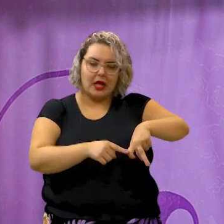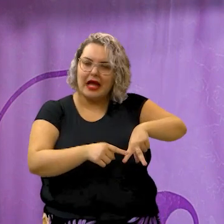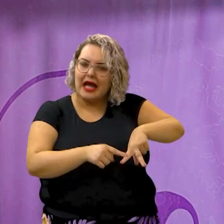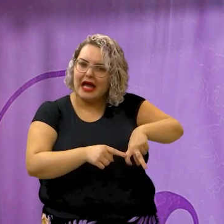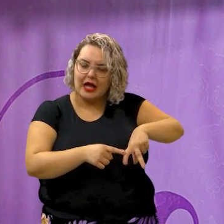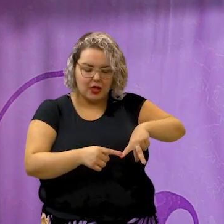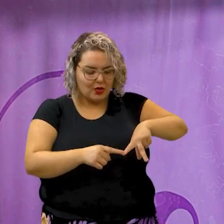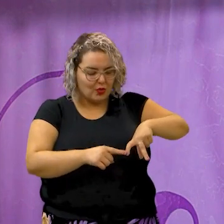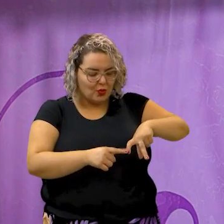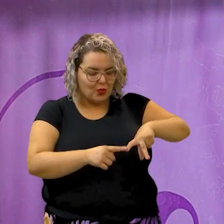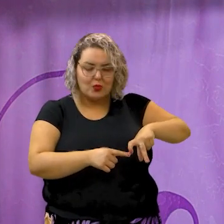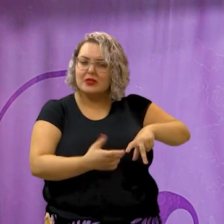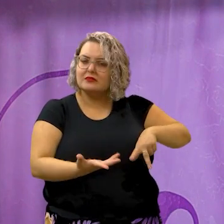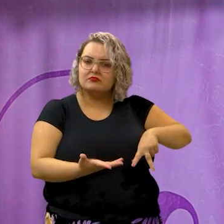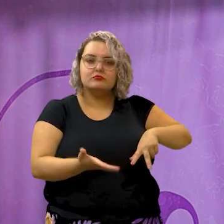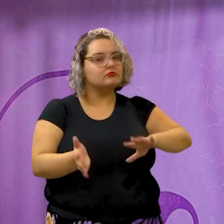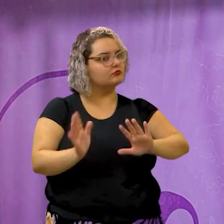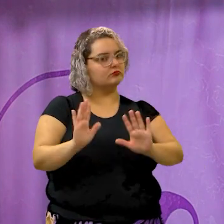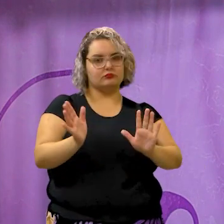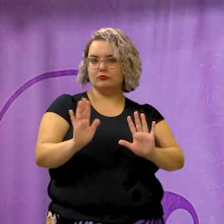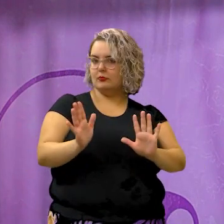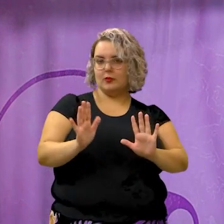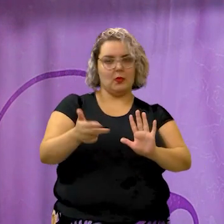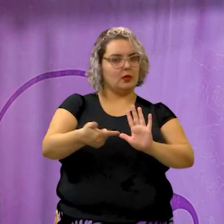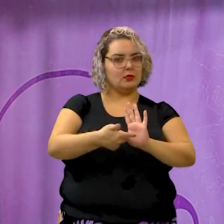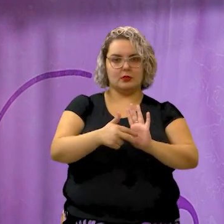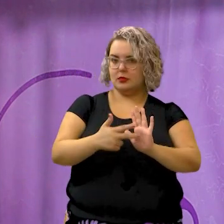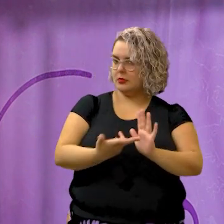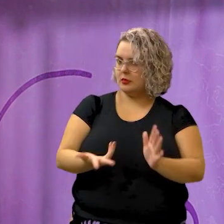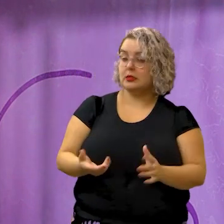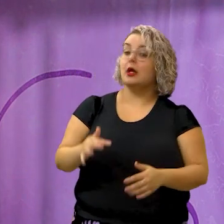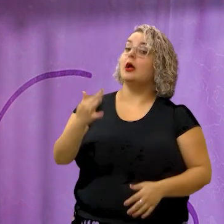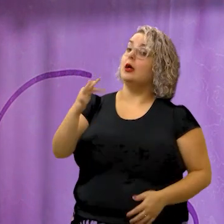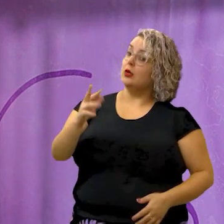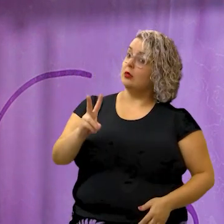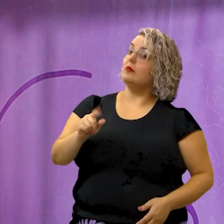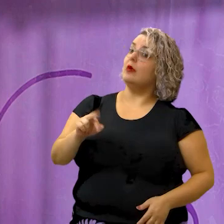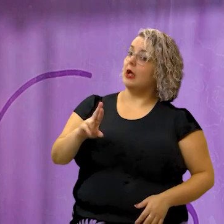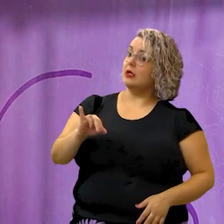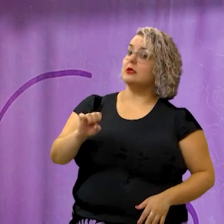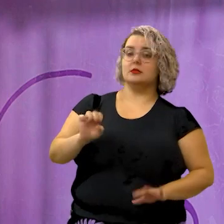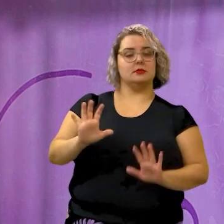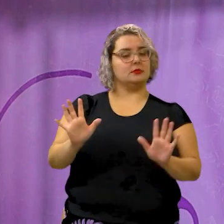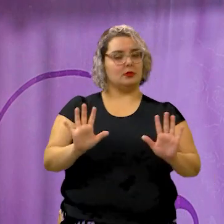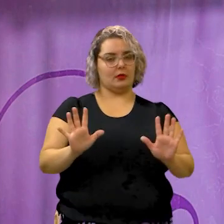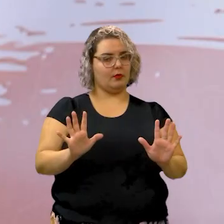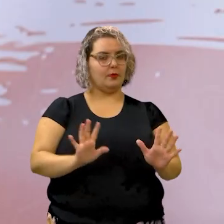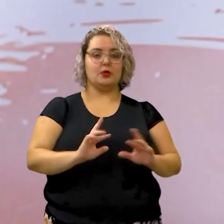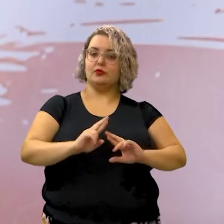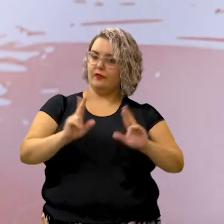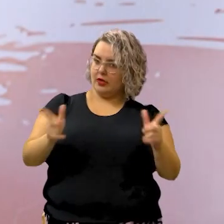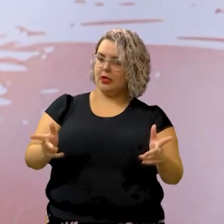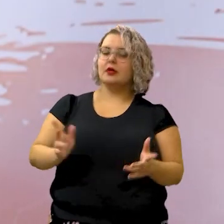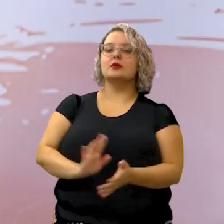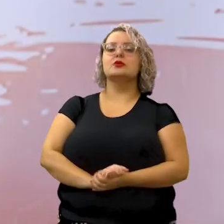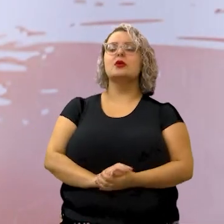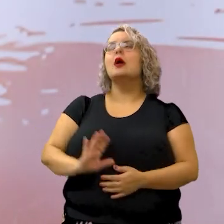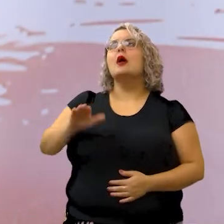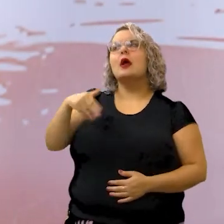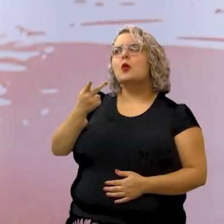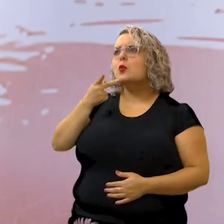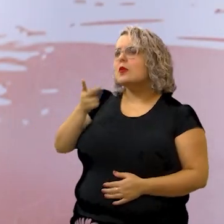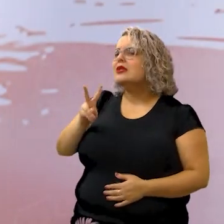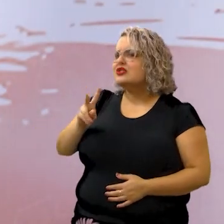em tornozelo, dor em joelho, não faz parte do espectro da dor causada pelas varizes. E quando a gente fala